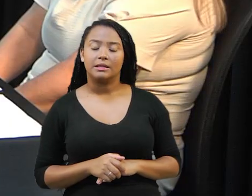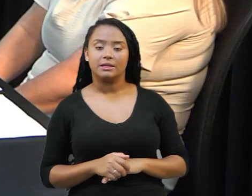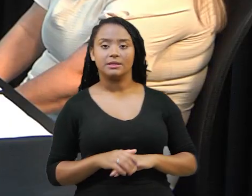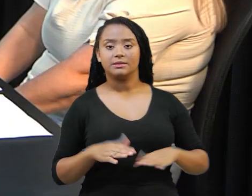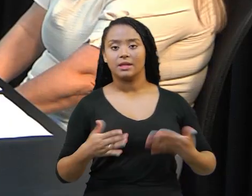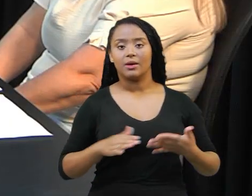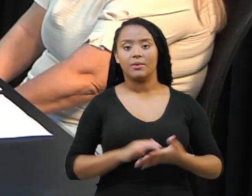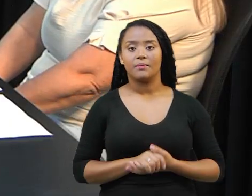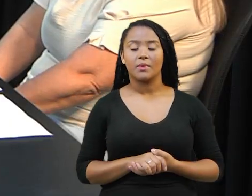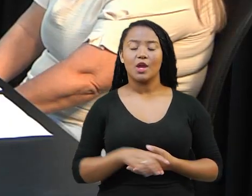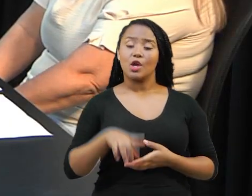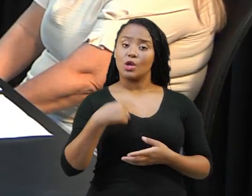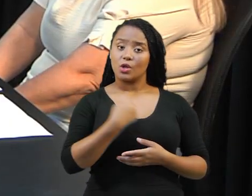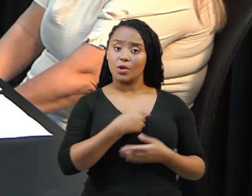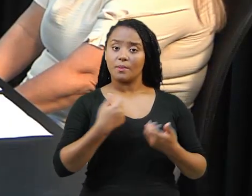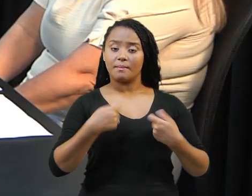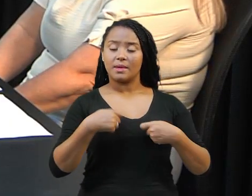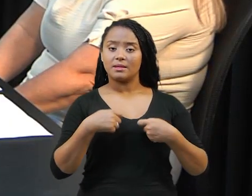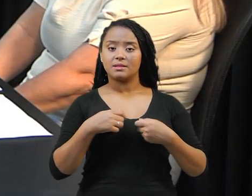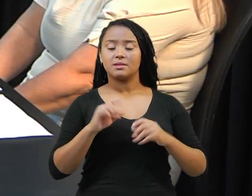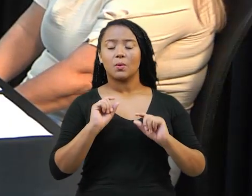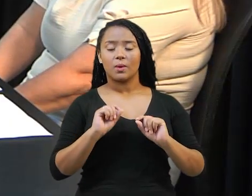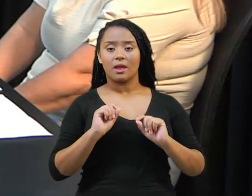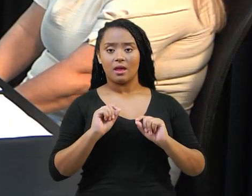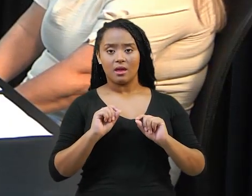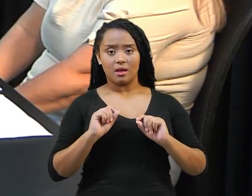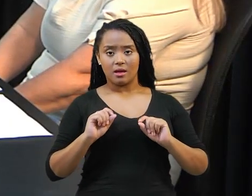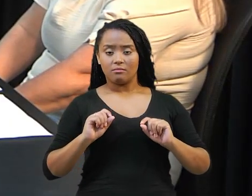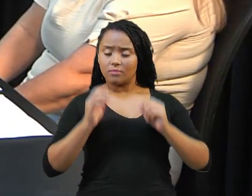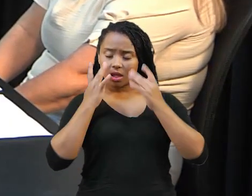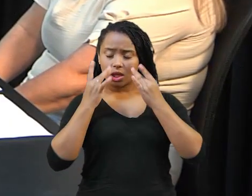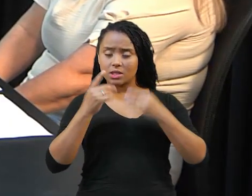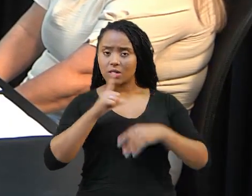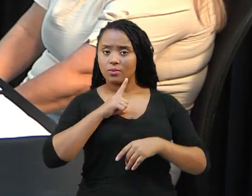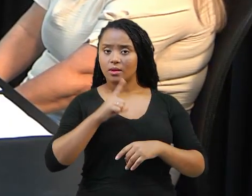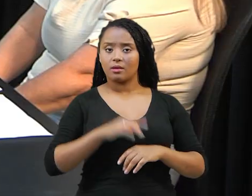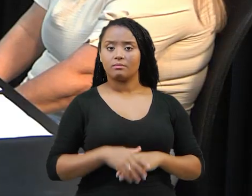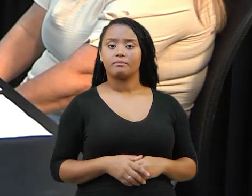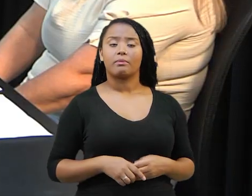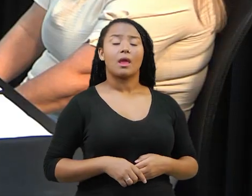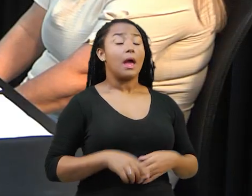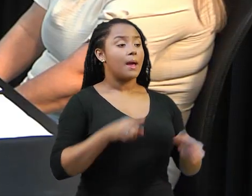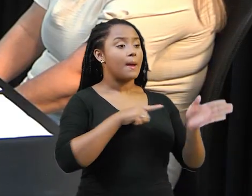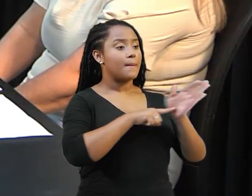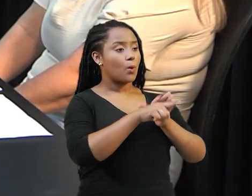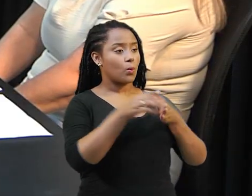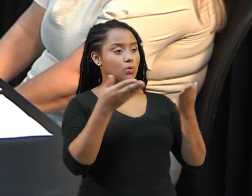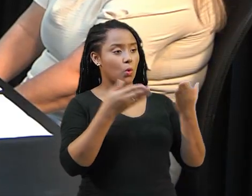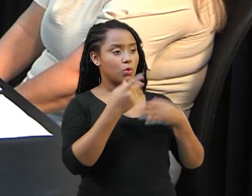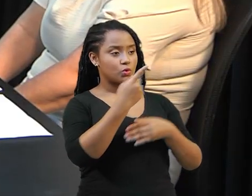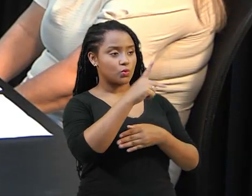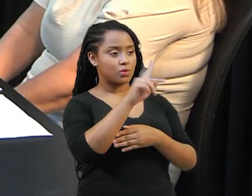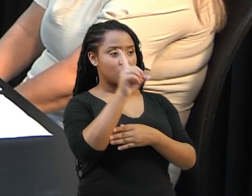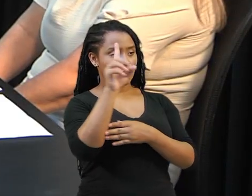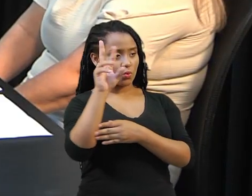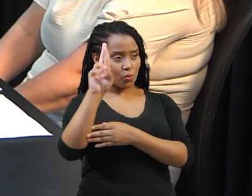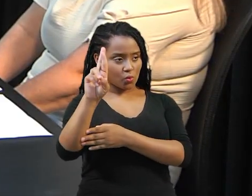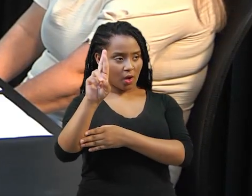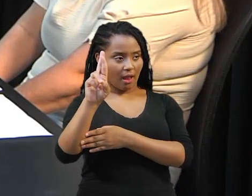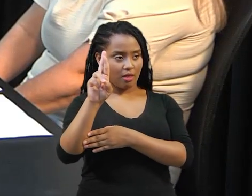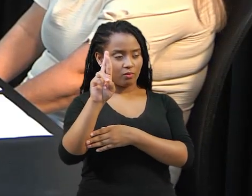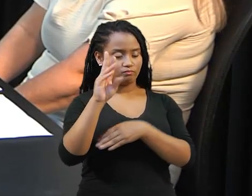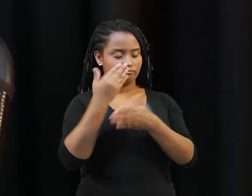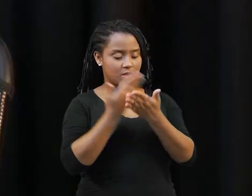e é efetiva. Não precisamos melhorar esse ponto. Agora, hoje, no seu doutorado, você estuda